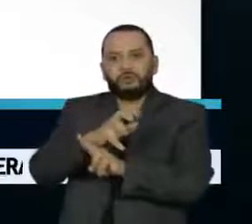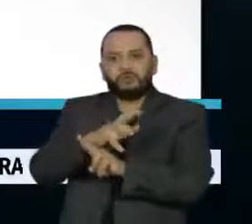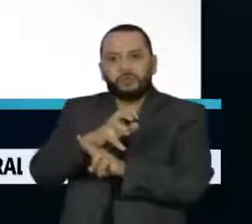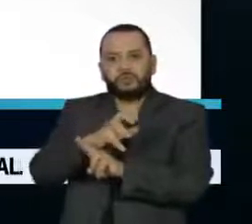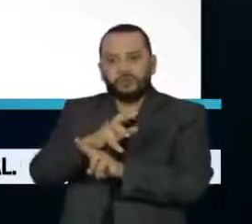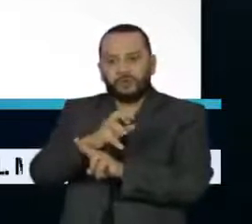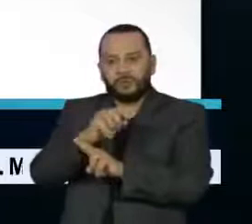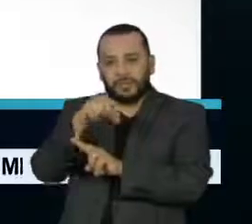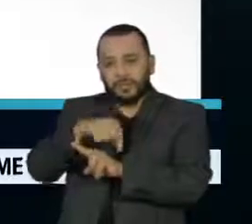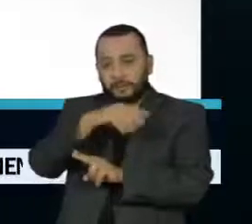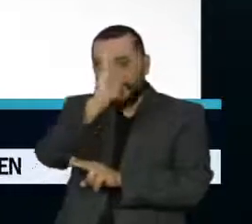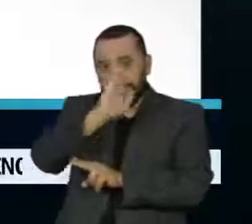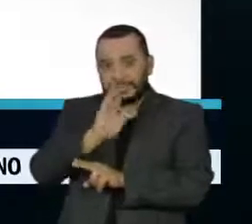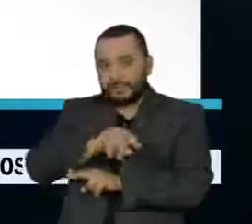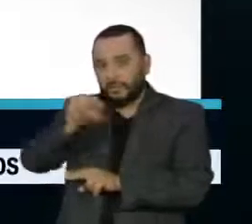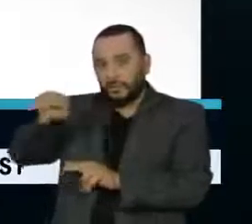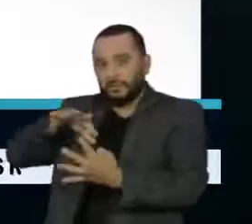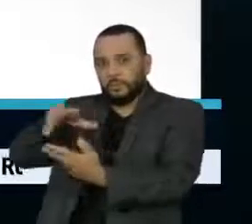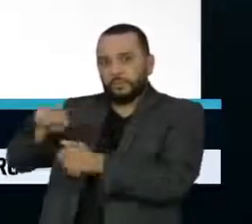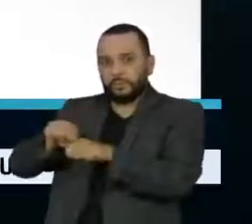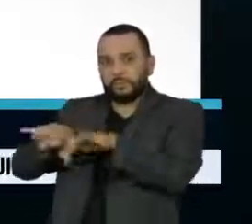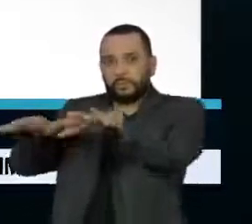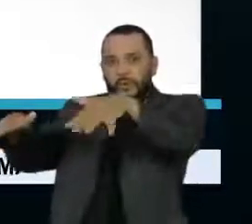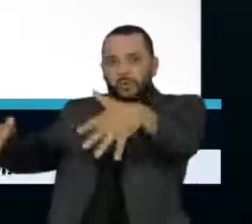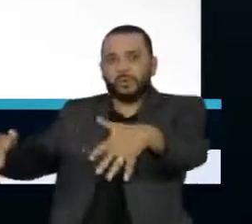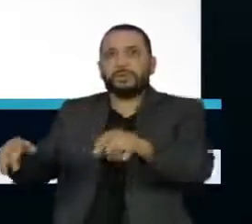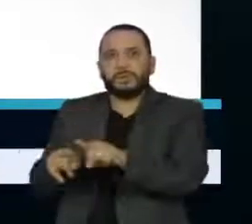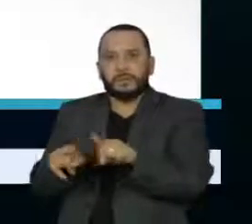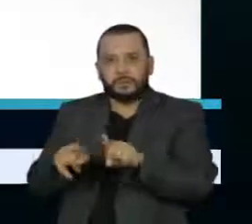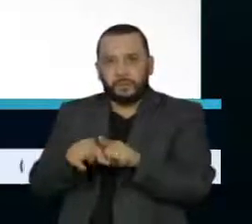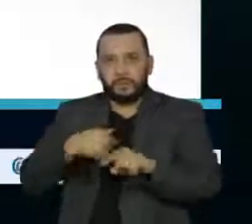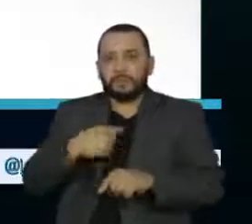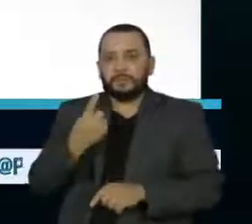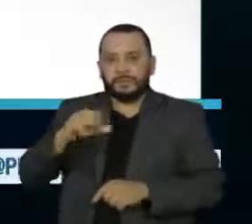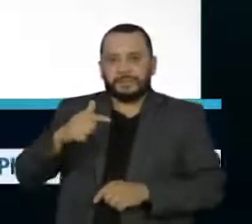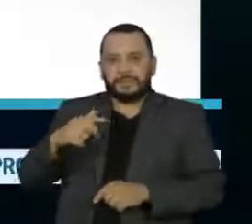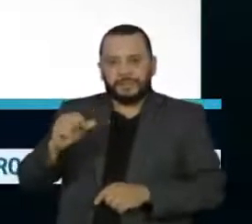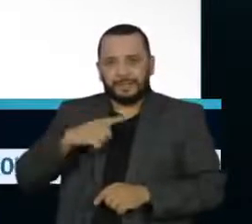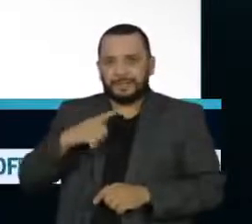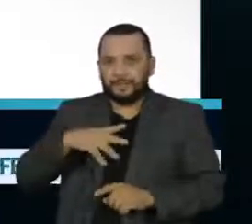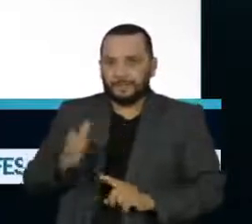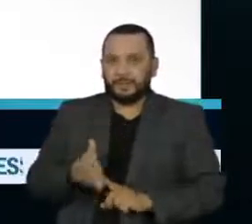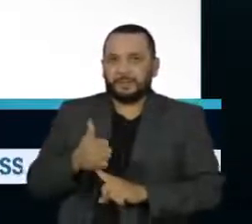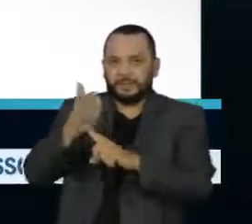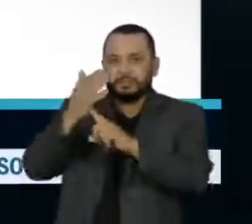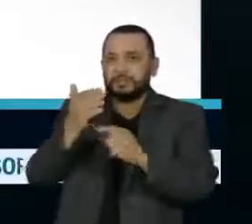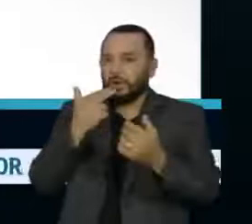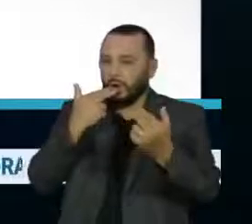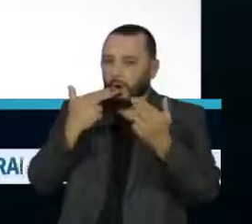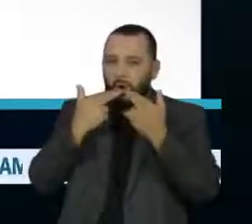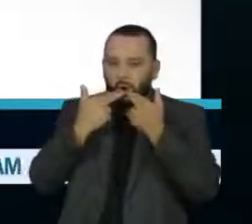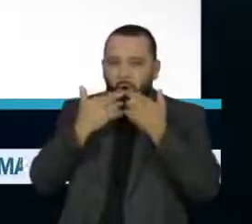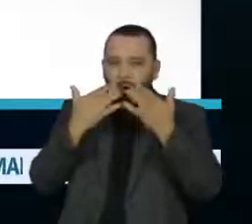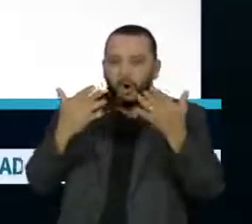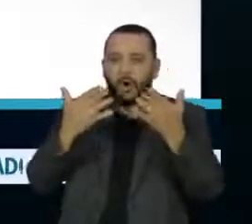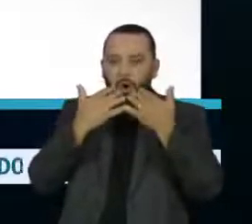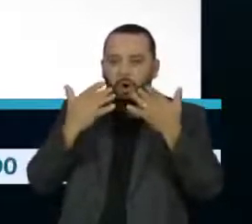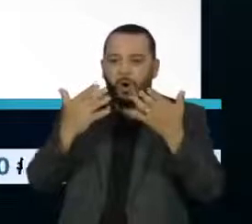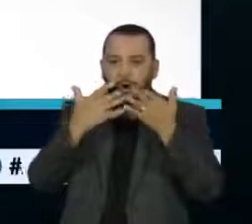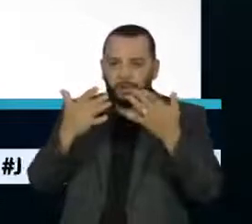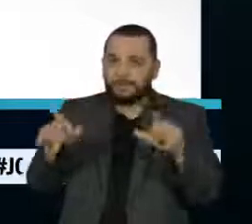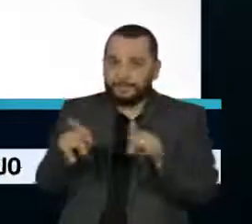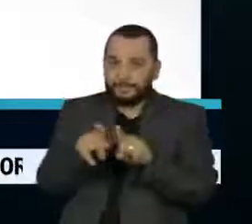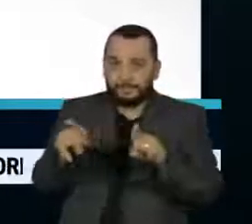resto do mundo. Nos anos 70, o primeiro grande avanço tecnológico nas transmissões, a TV em cores. Na década seguinte,